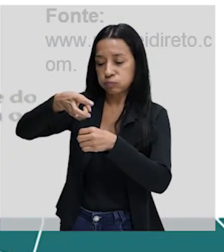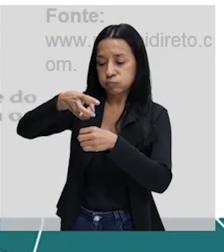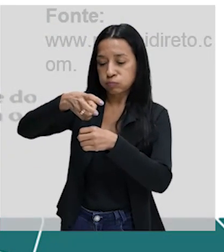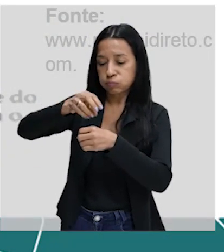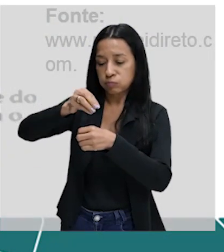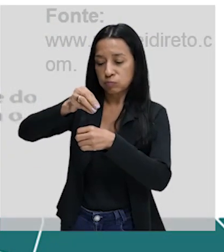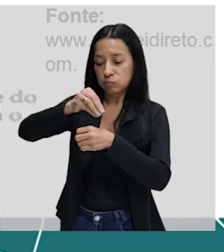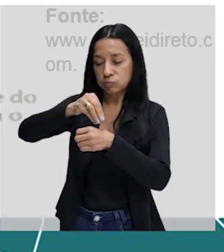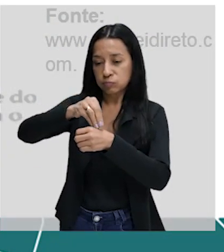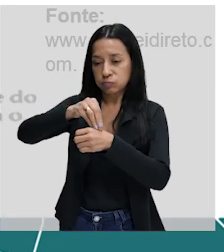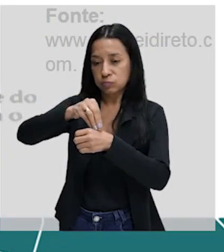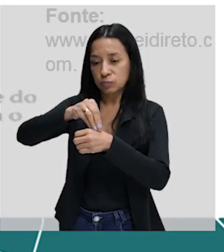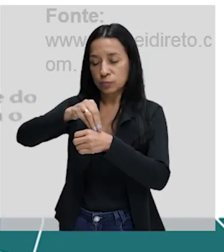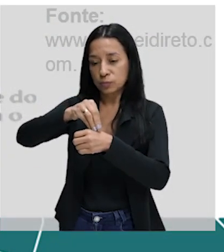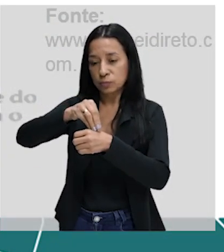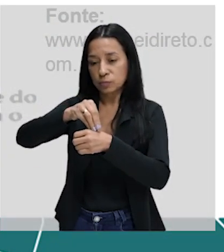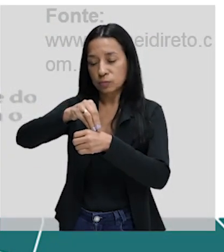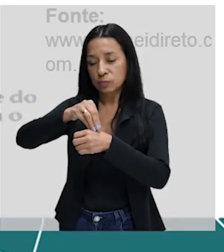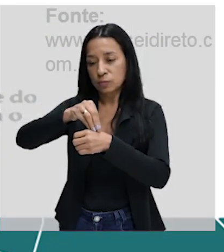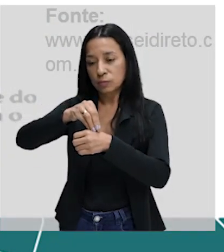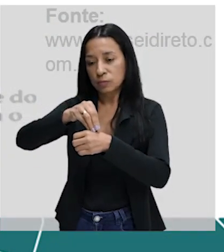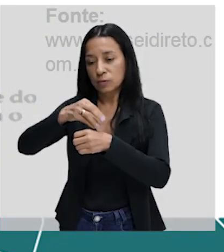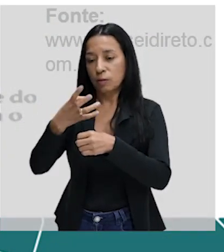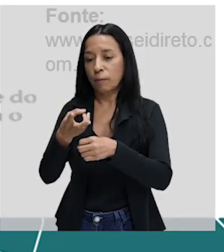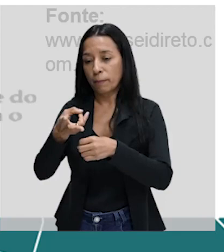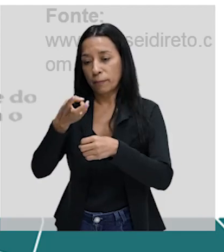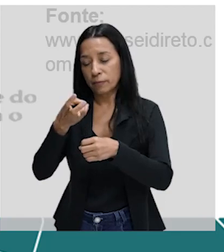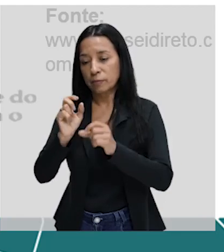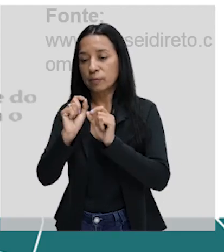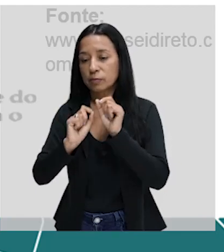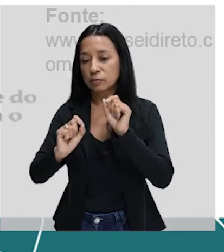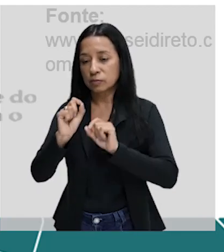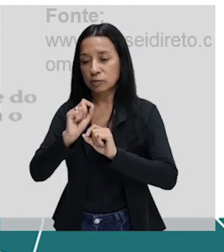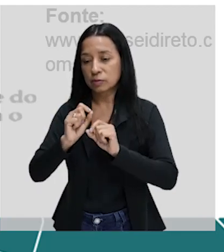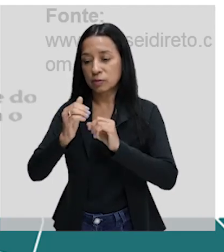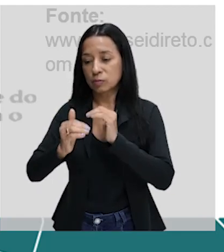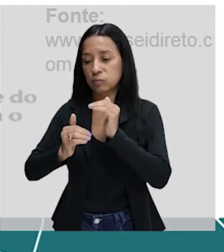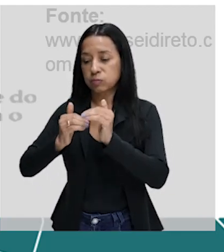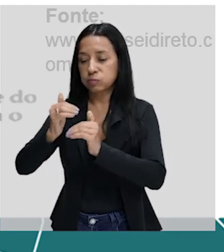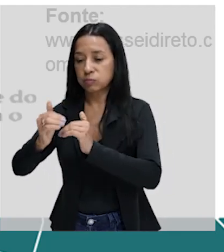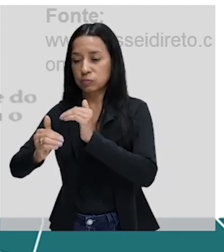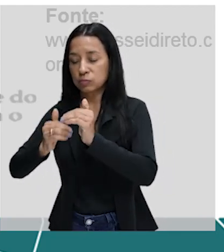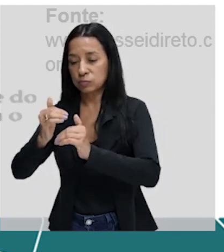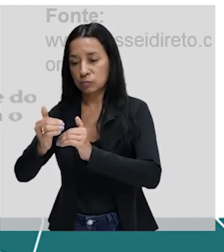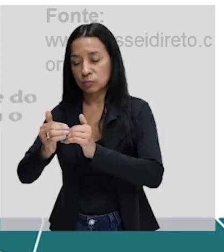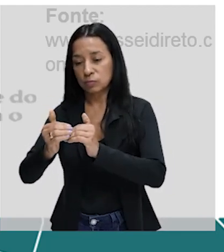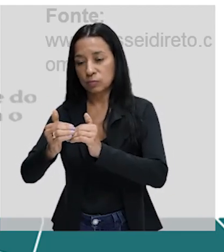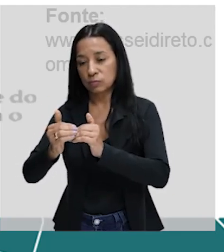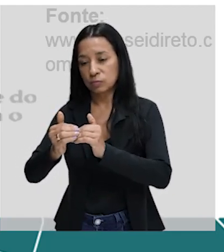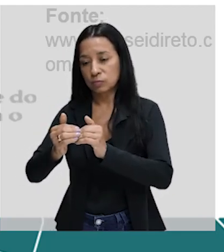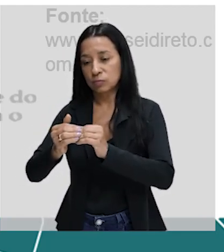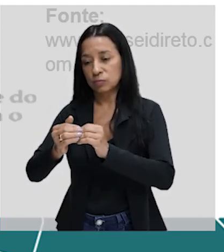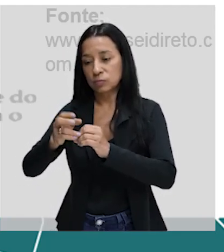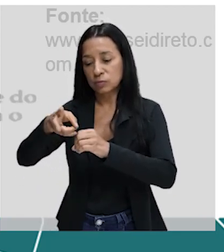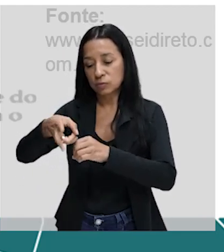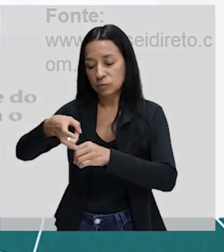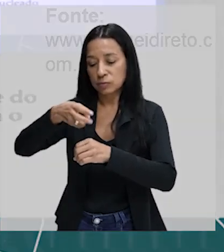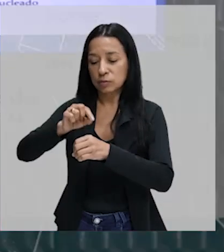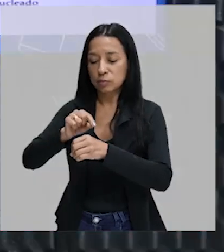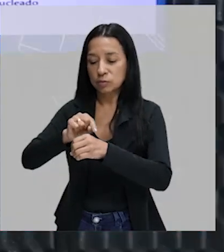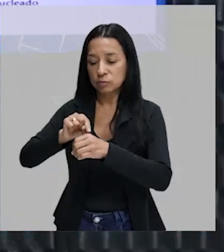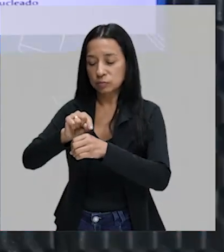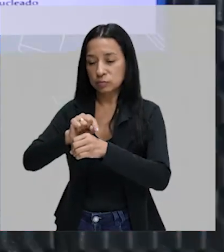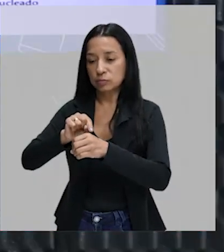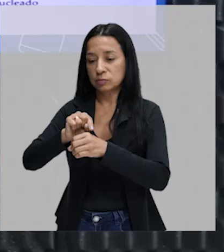inserido nesse fragmento sem o núcleo. E percebeu-se que, com o passar do tempo, esse fragmento que recebeu